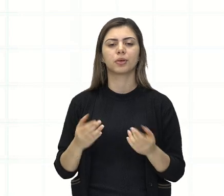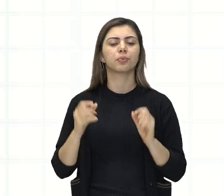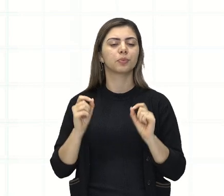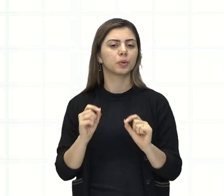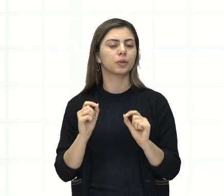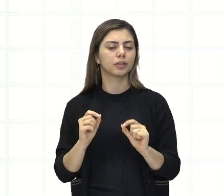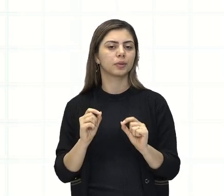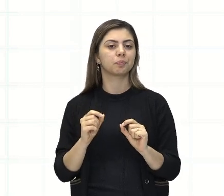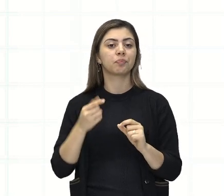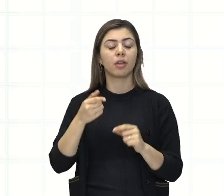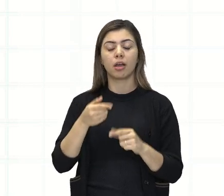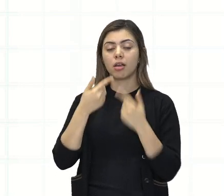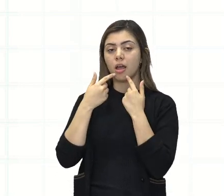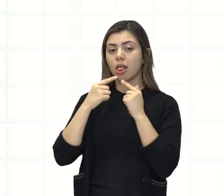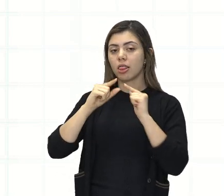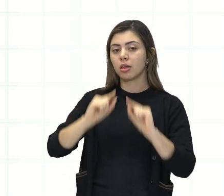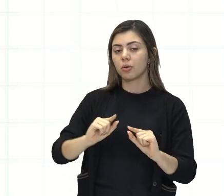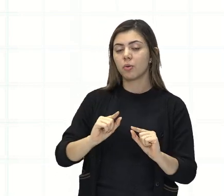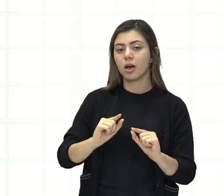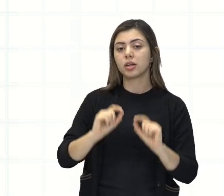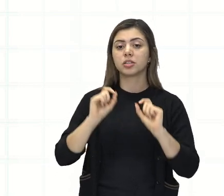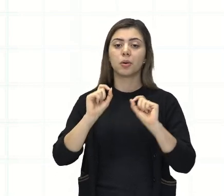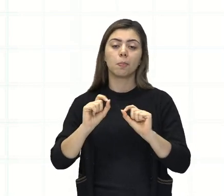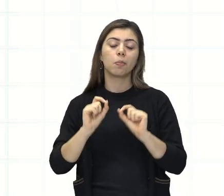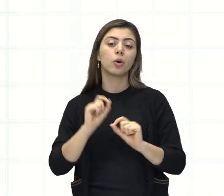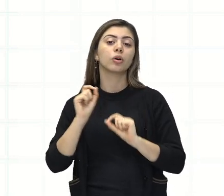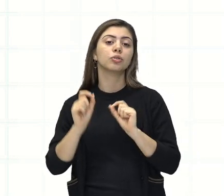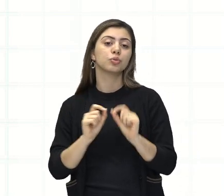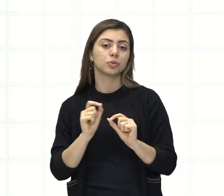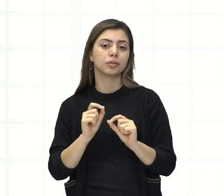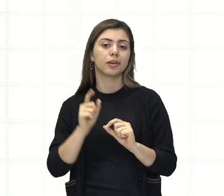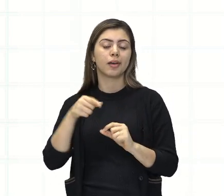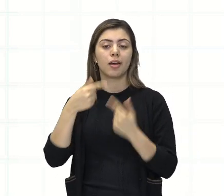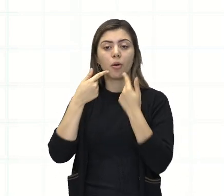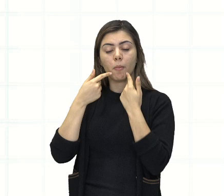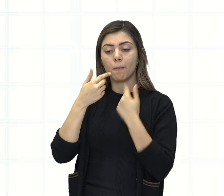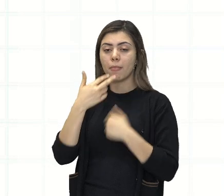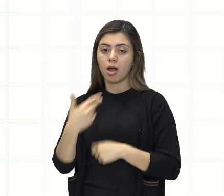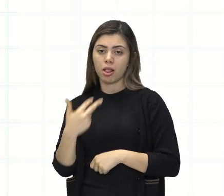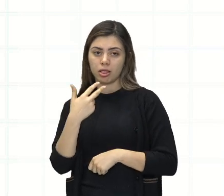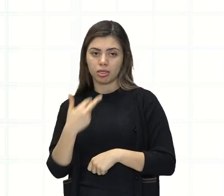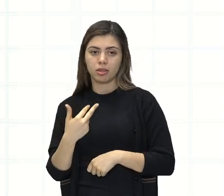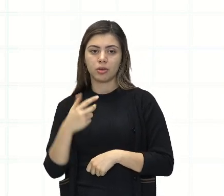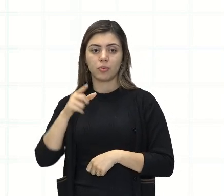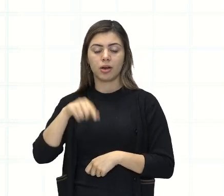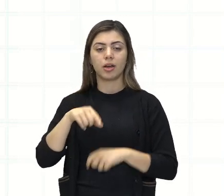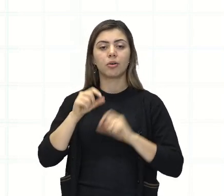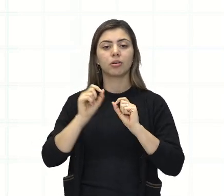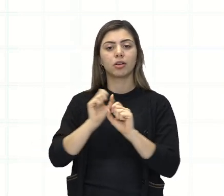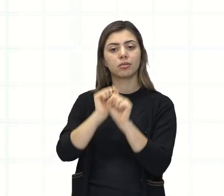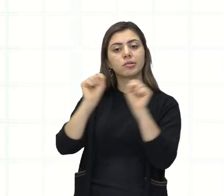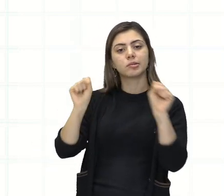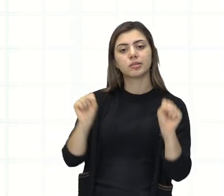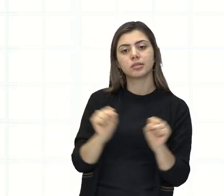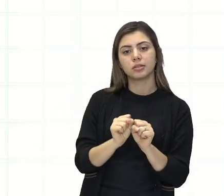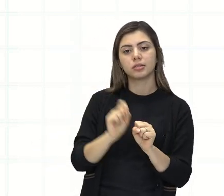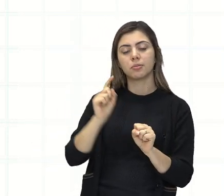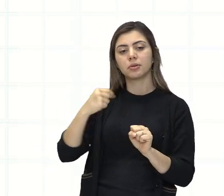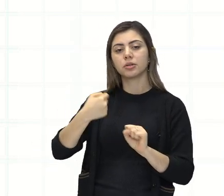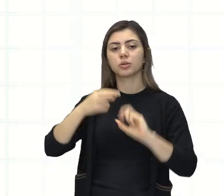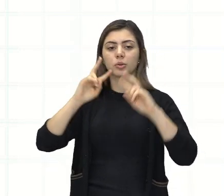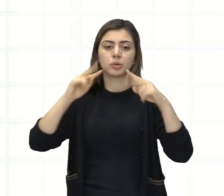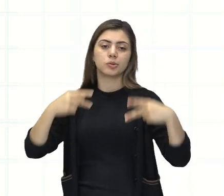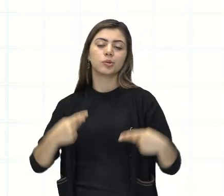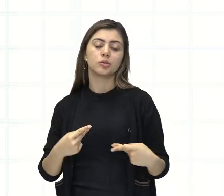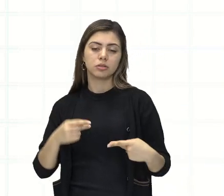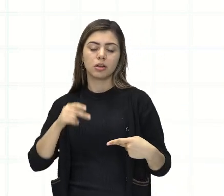a linguagem inclui a língua que, por sua vez, é um sistema convencional